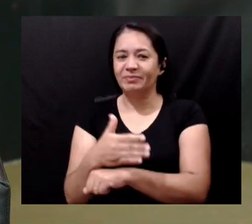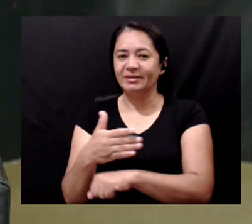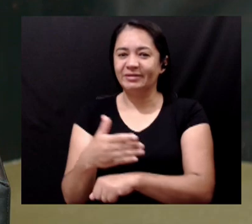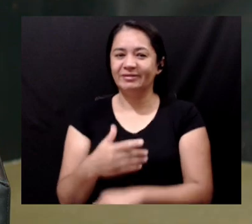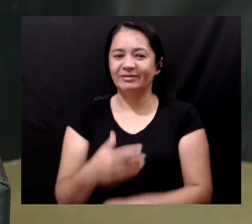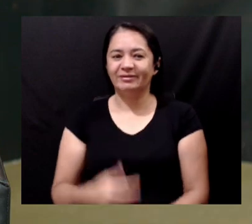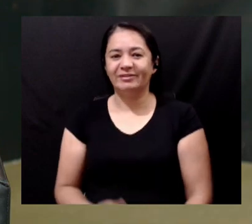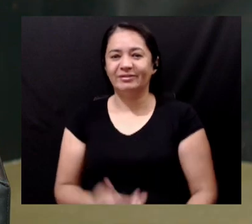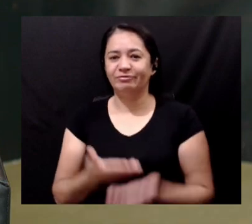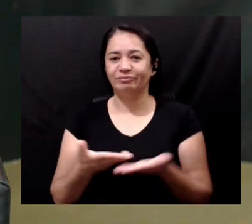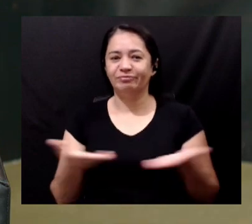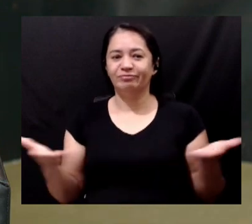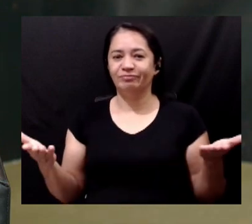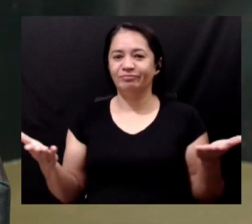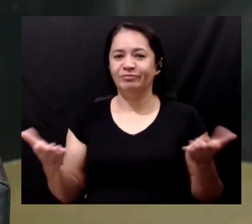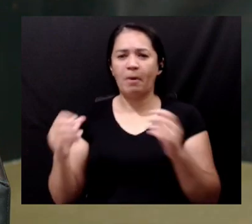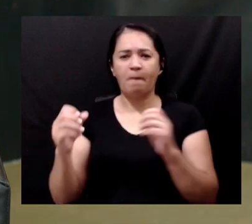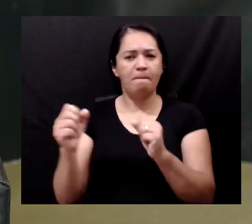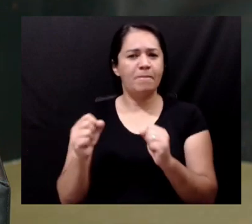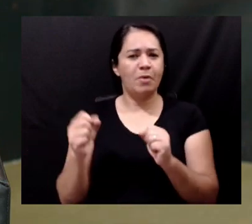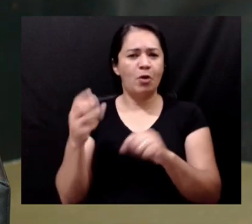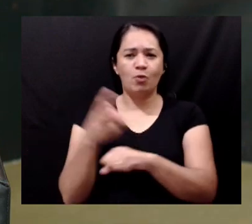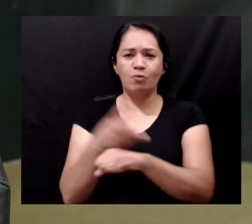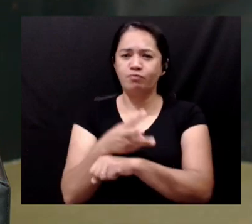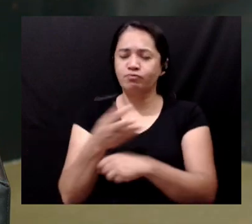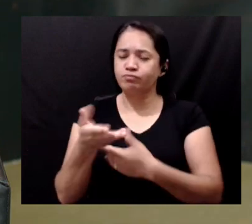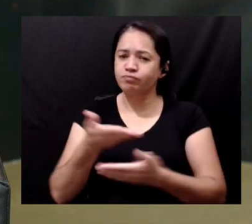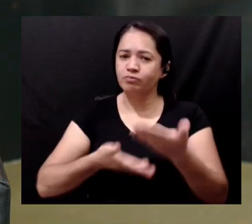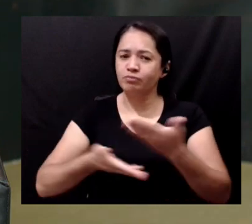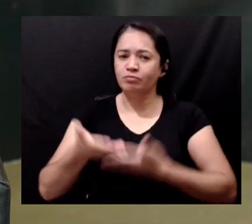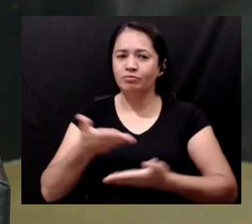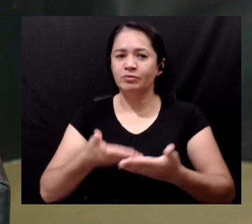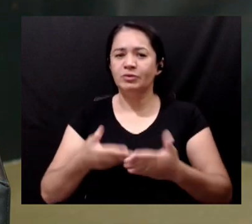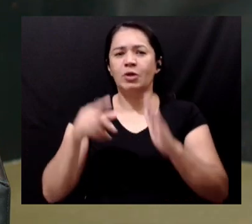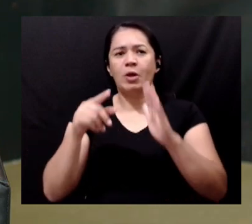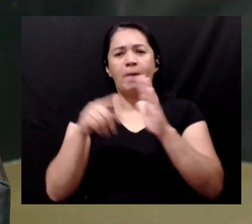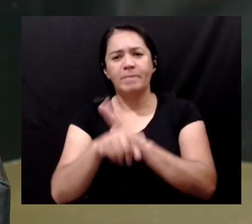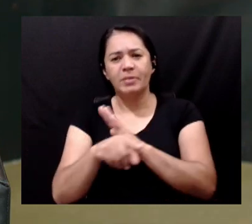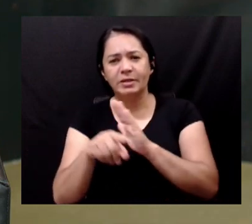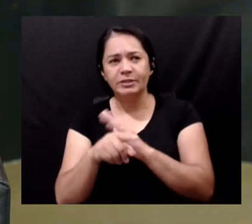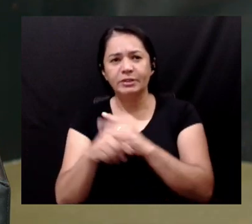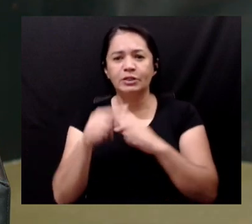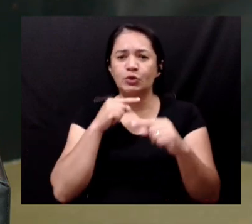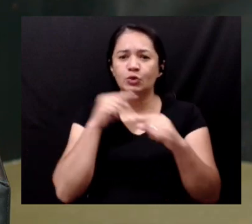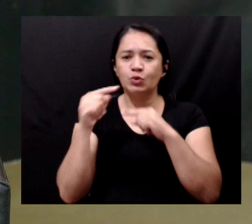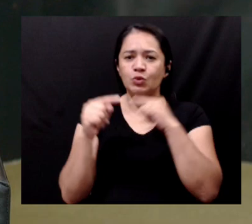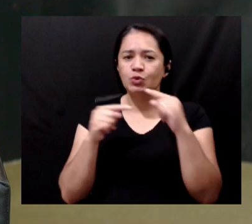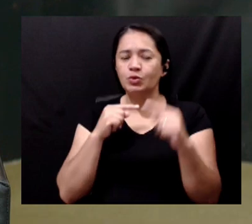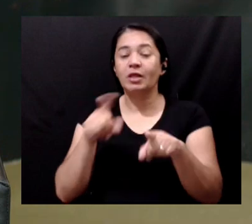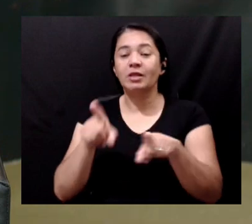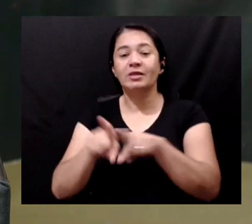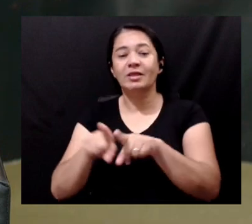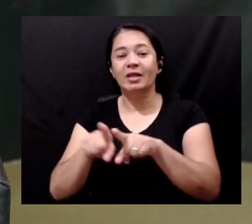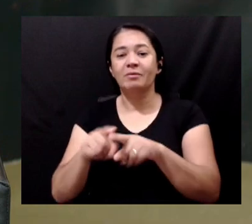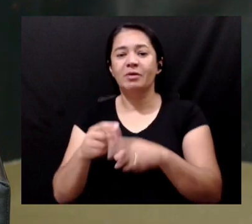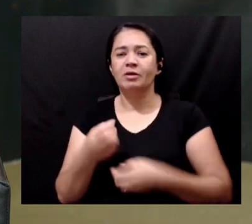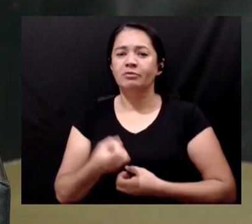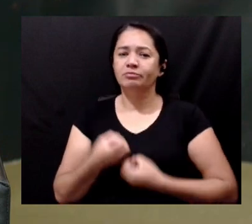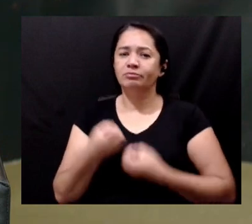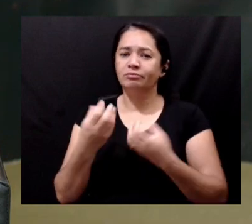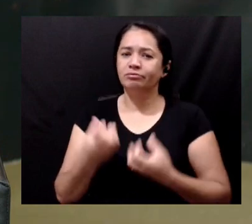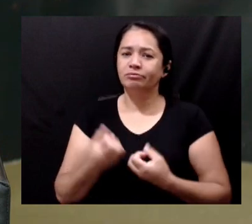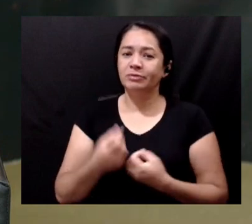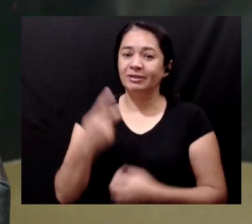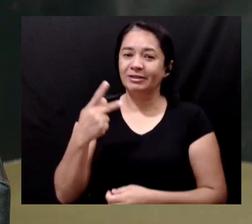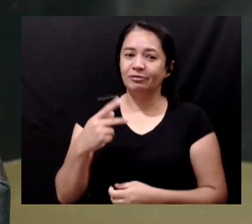19978293776. Pode mandar, vai interagindo com a gente, manda a sua participação, a sua dúvida, manda também o seu depoimento. Daqui a pouquinho a gente